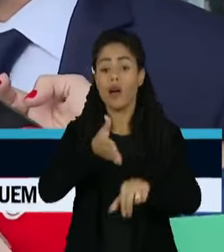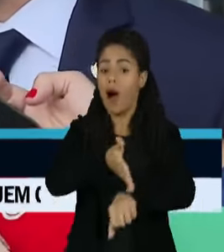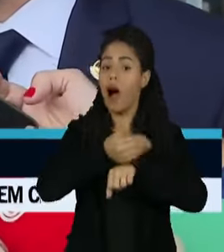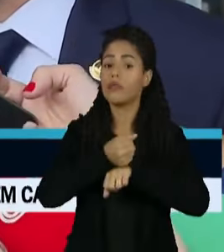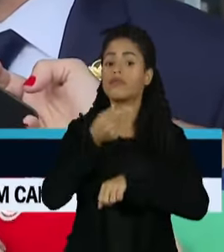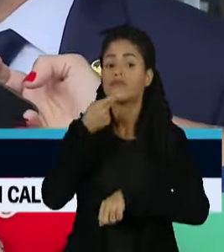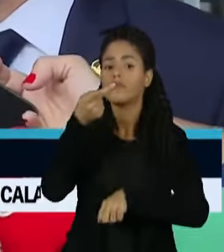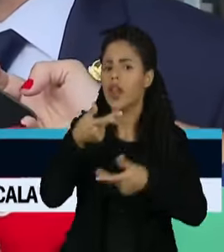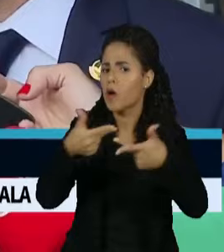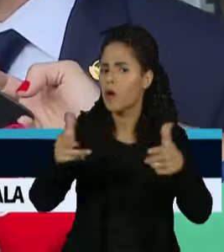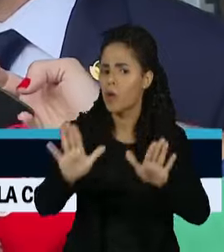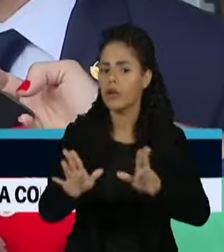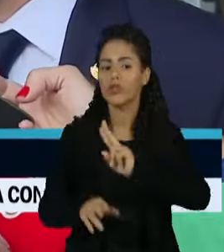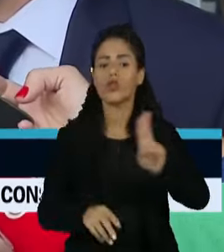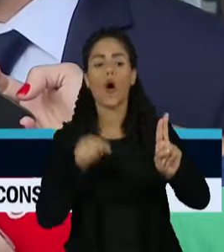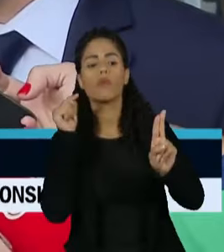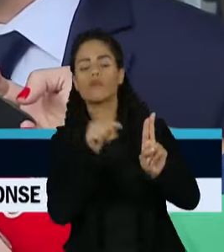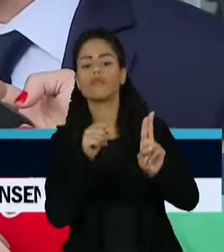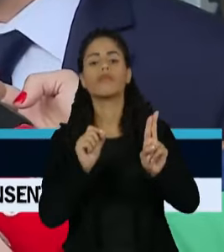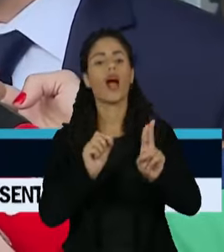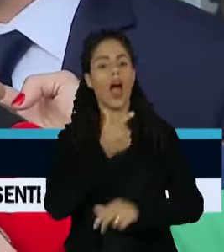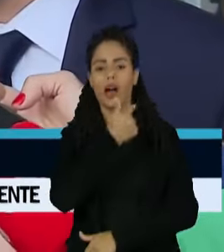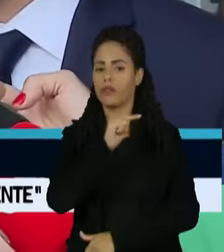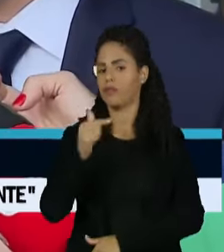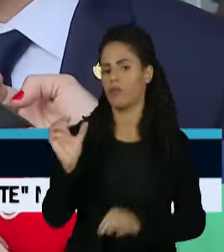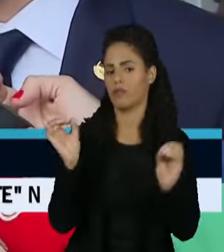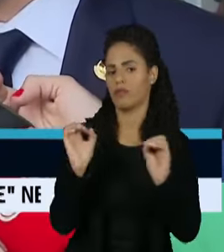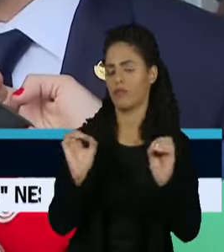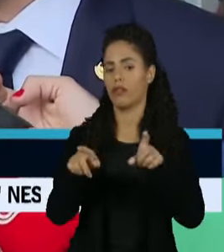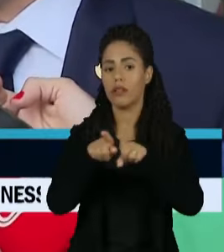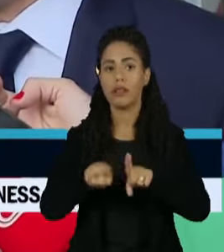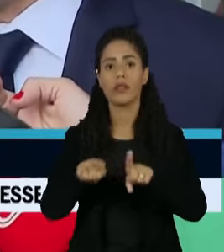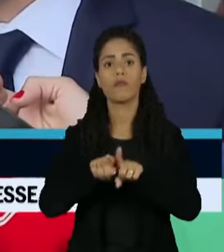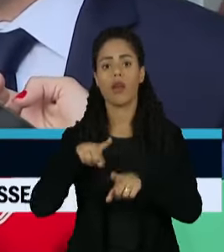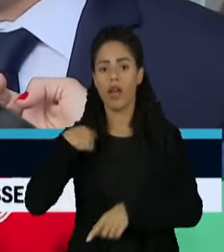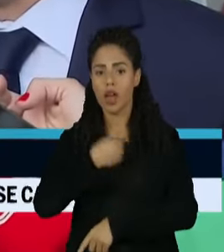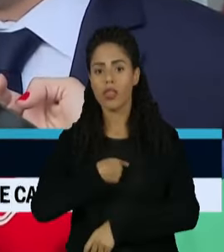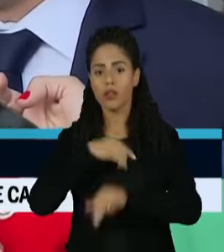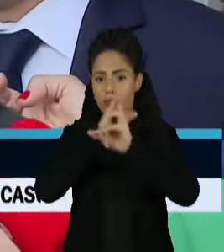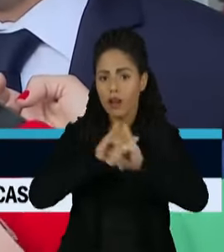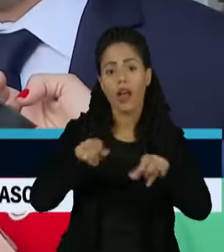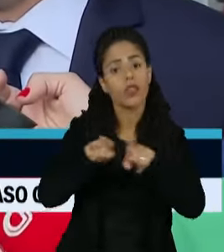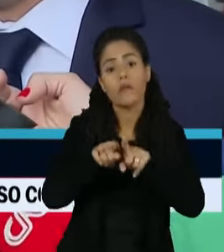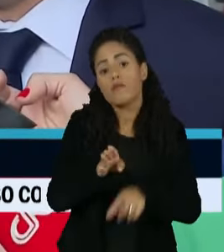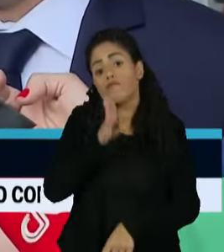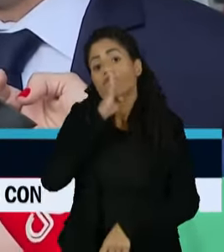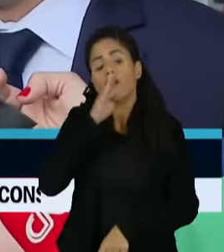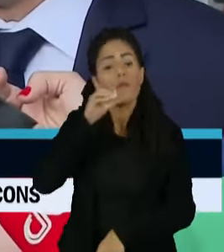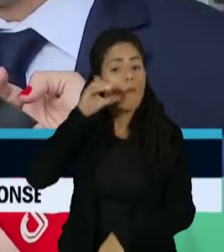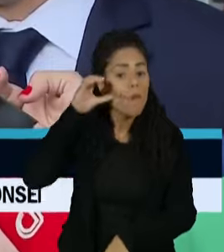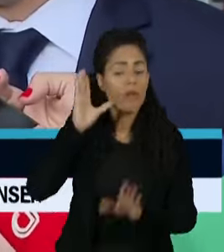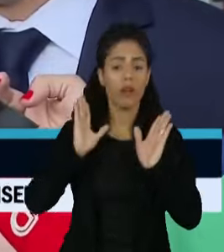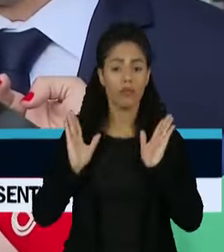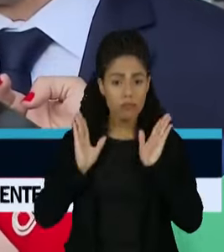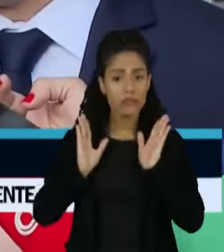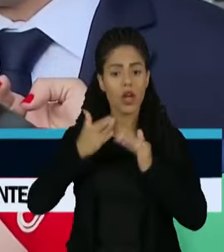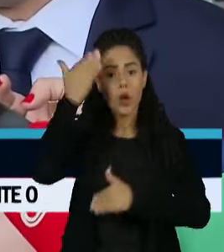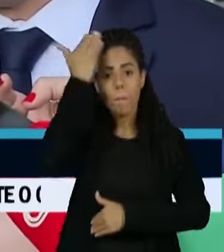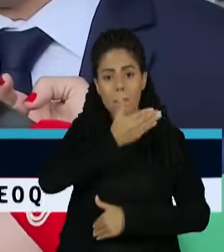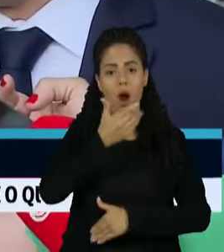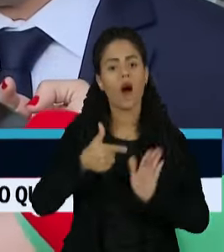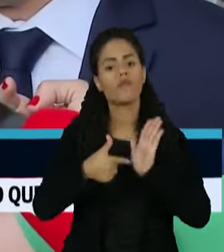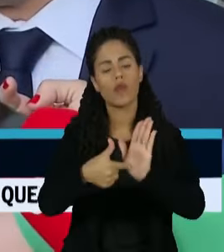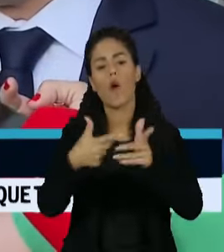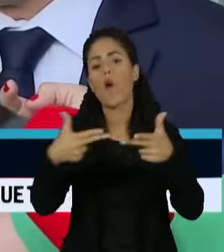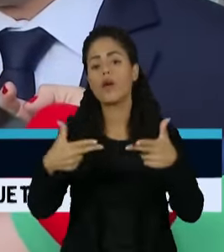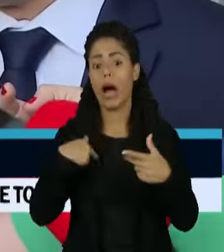nome, nós dissemos que não só não temos, como se tivéssemos, não poderíamos dizer, porque estaríamos dando prova de que nós temos algum